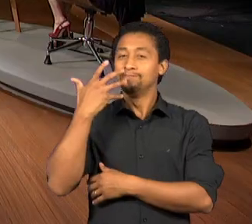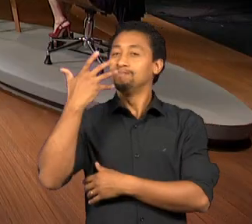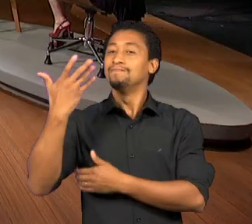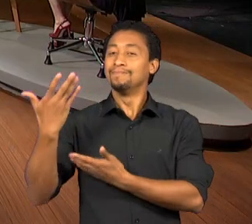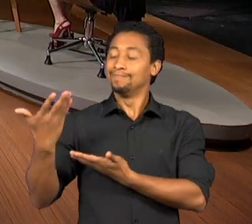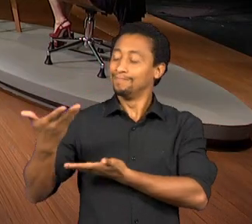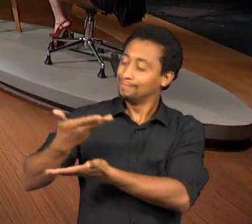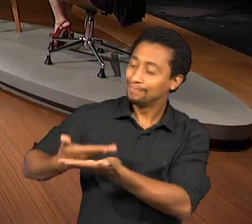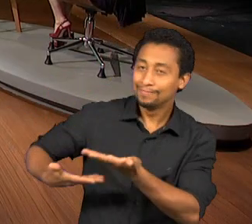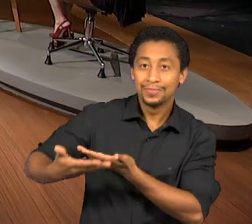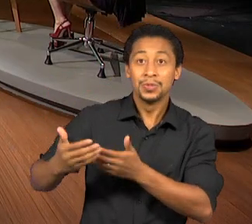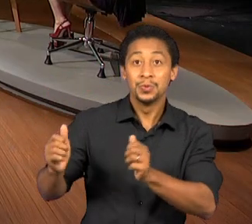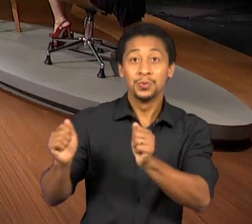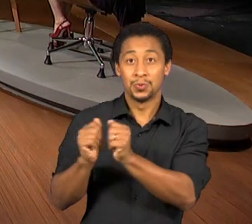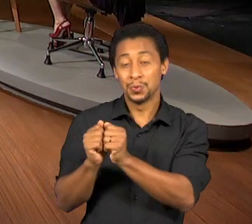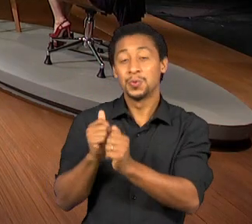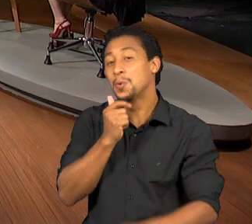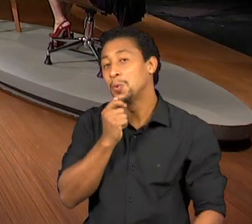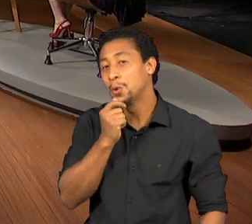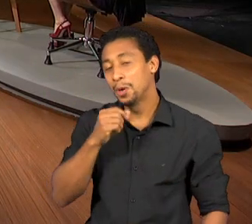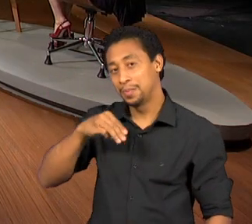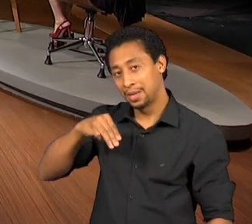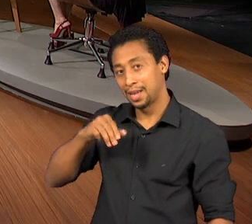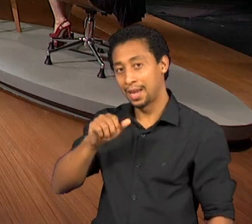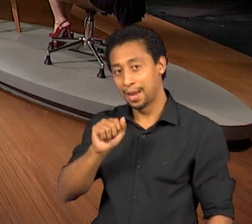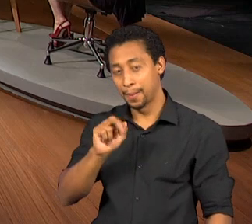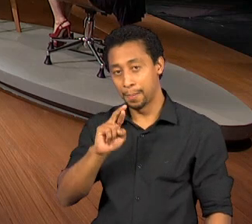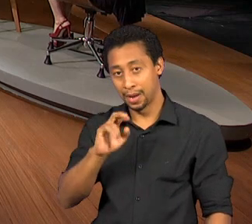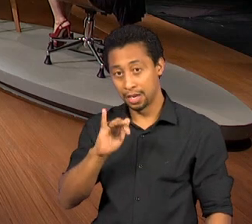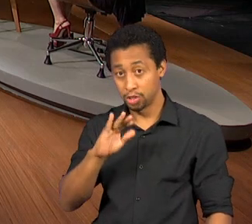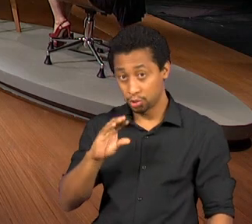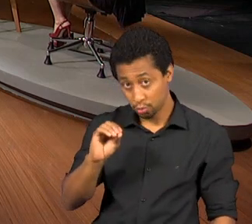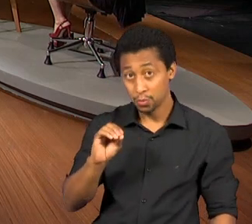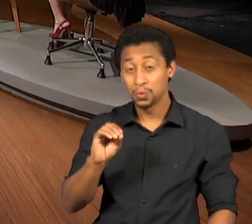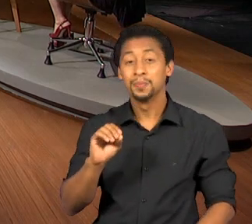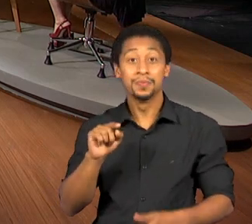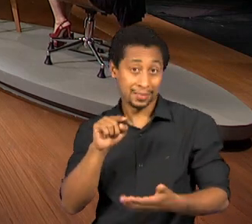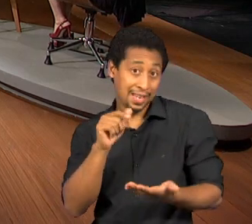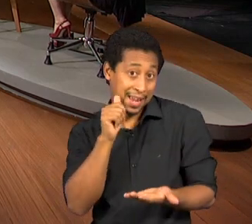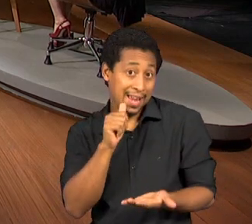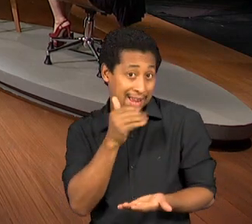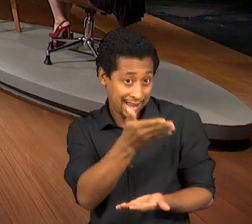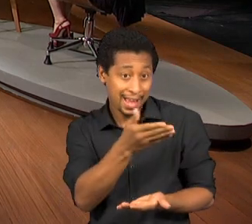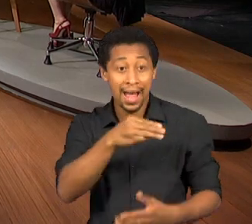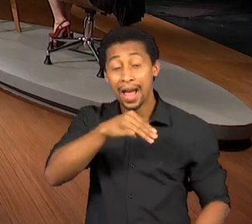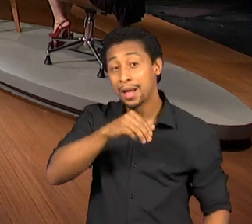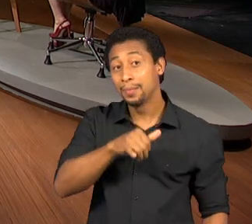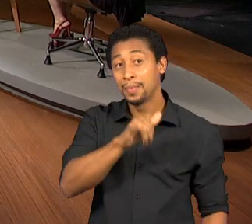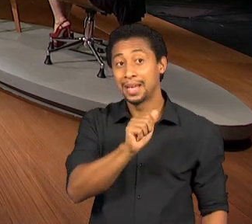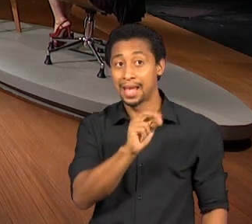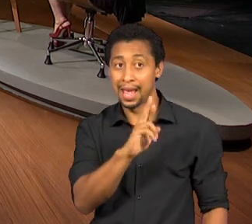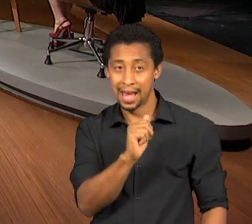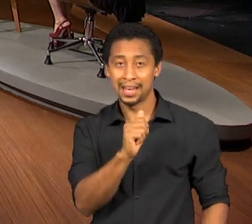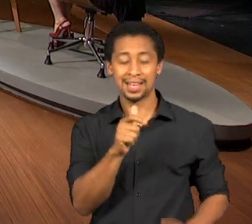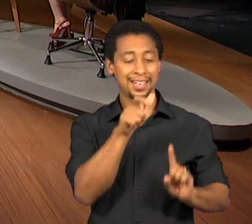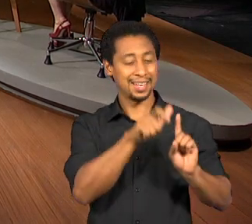Aurélio juntos. O Hamlet era o Celso Frateschi, a Maiara era a Ofélia, que ela